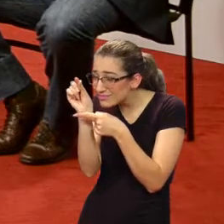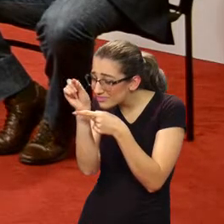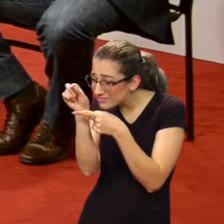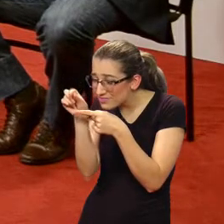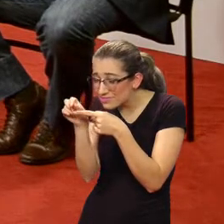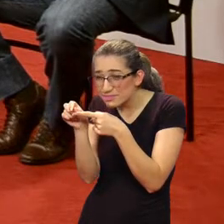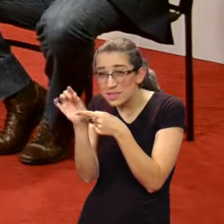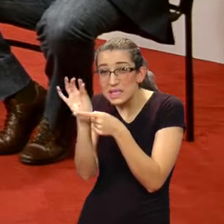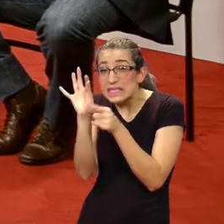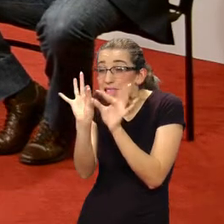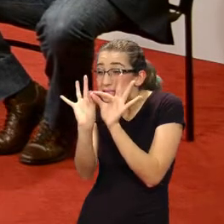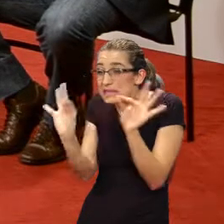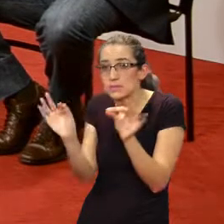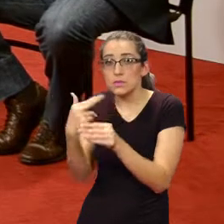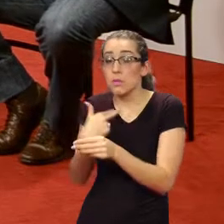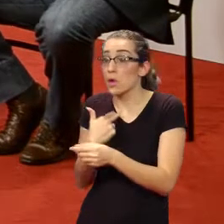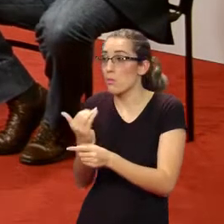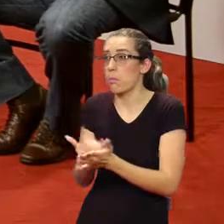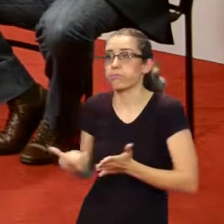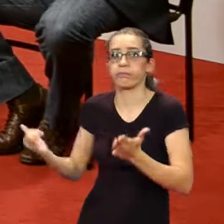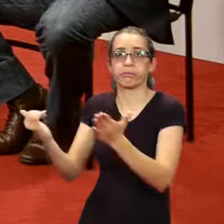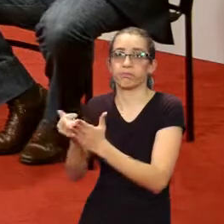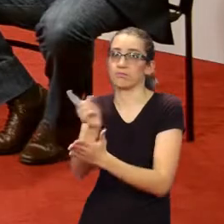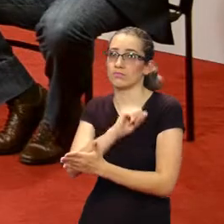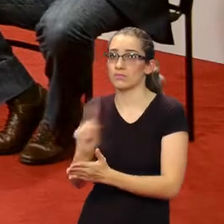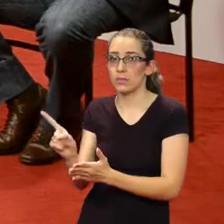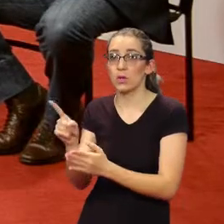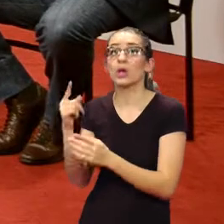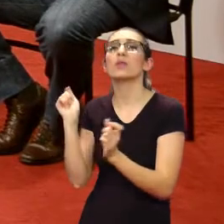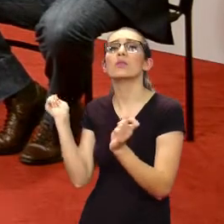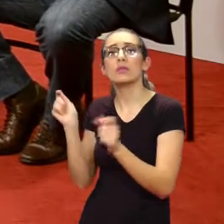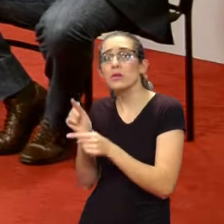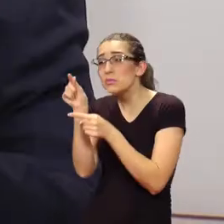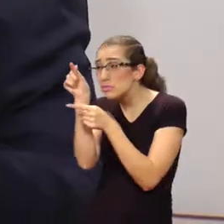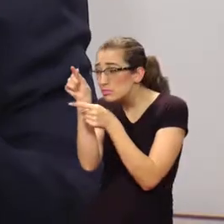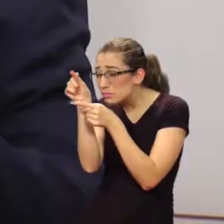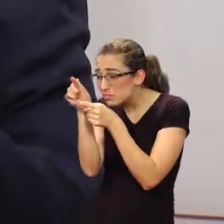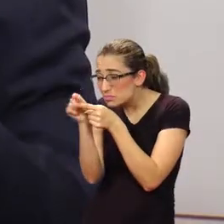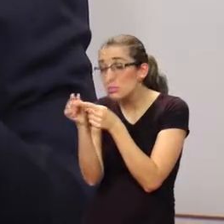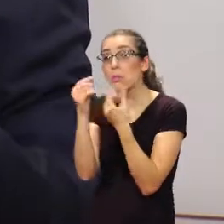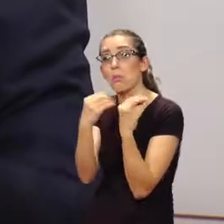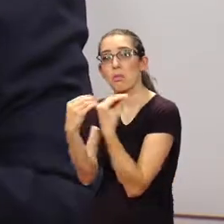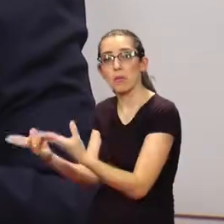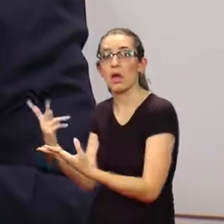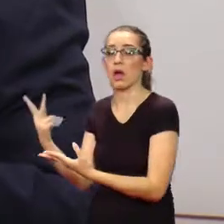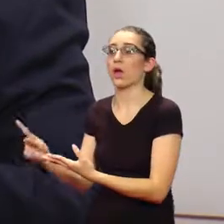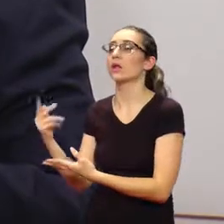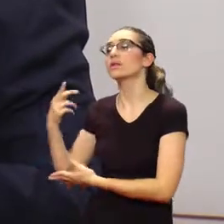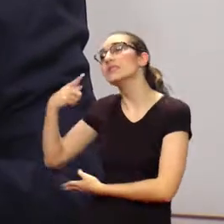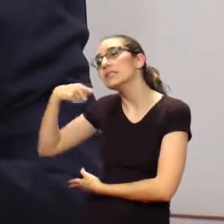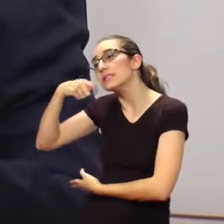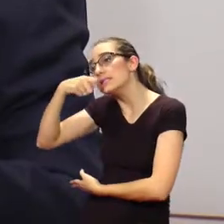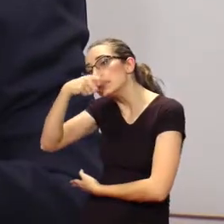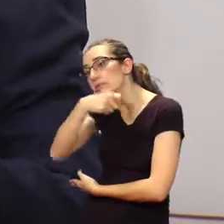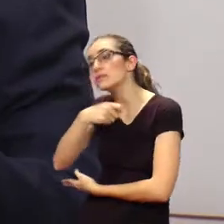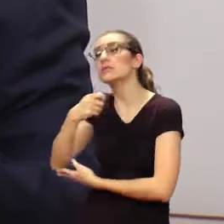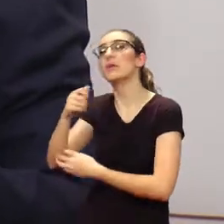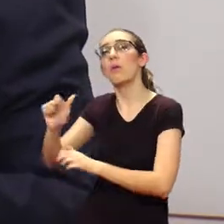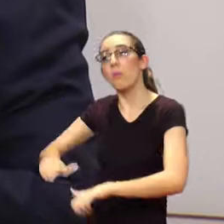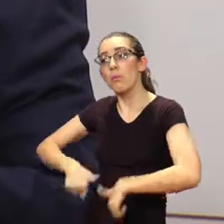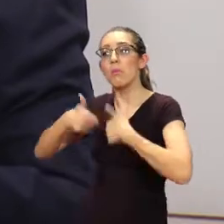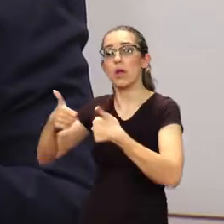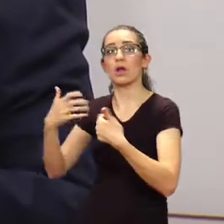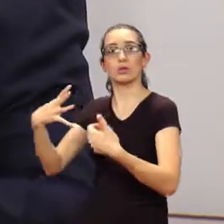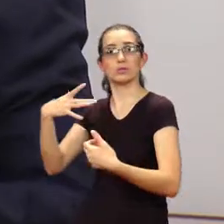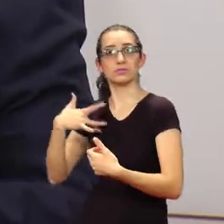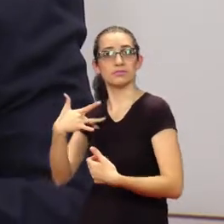grão de arroz, ou seja, um cheirinho na pasta, já é o suficiente para que ela seja protegida, para que melhore essa condição da estrutura